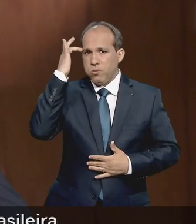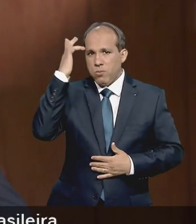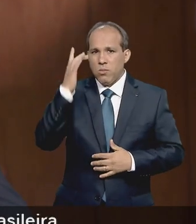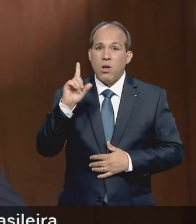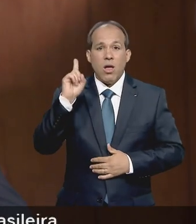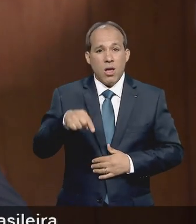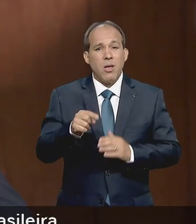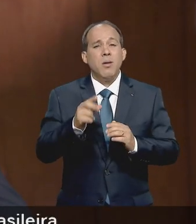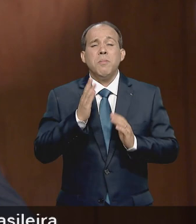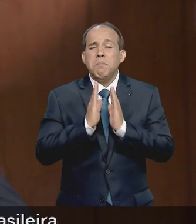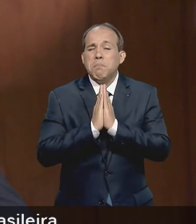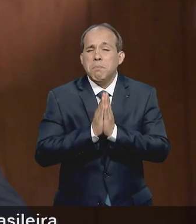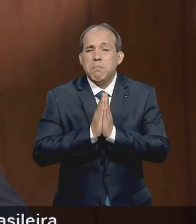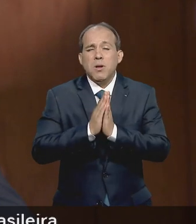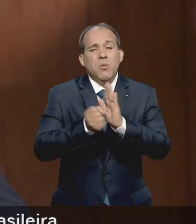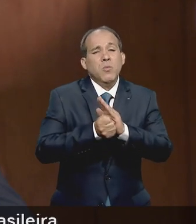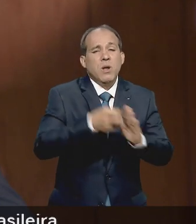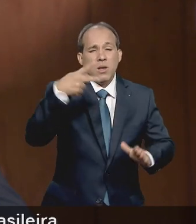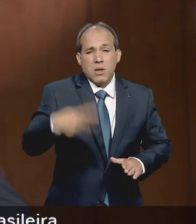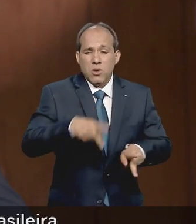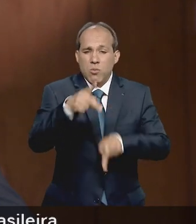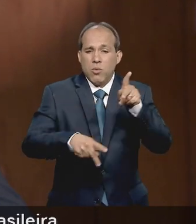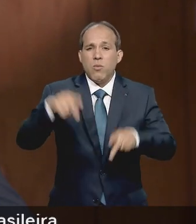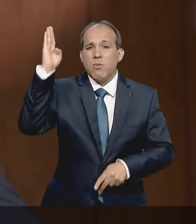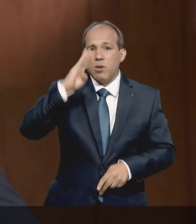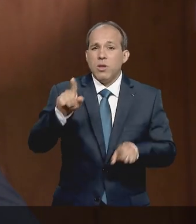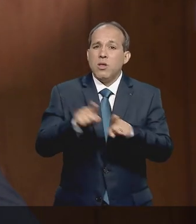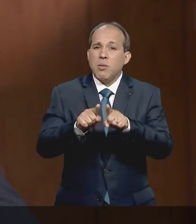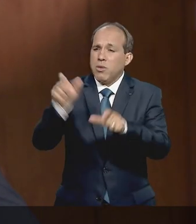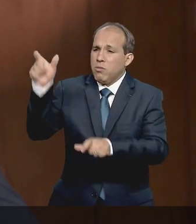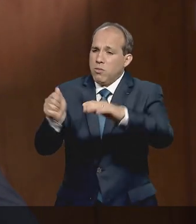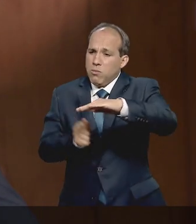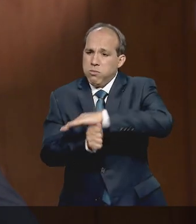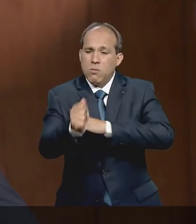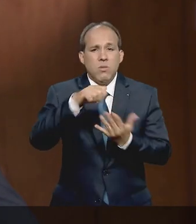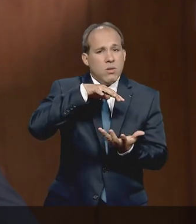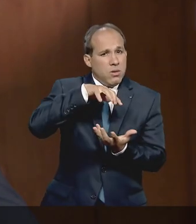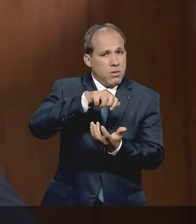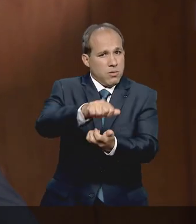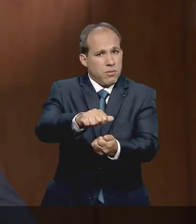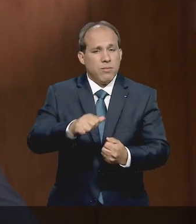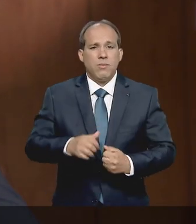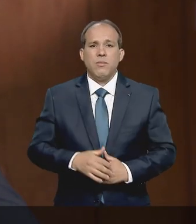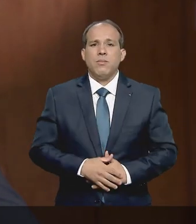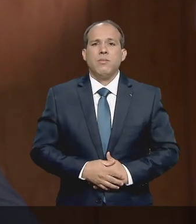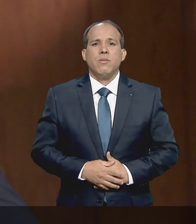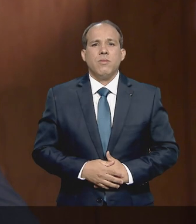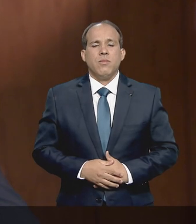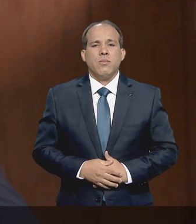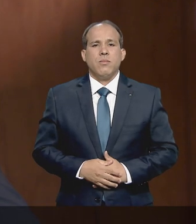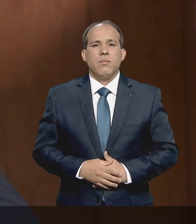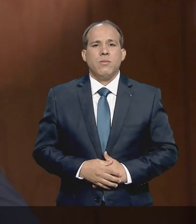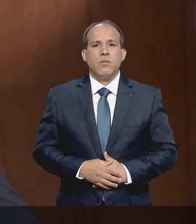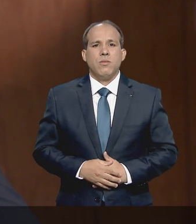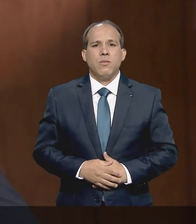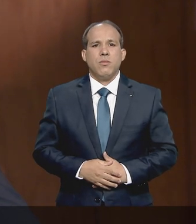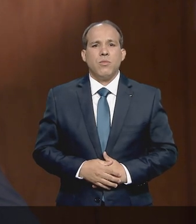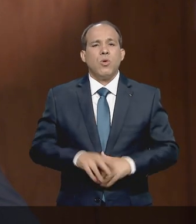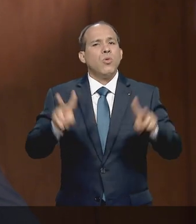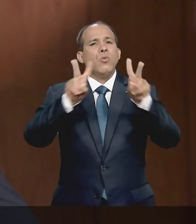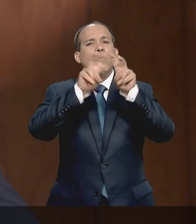racional atendendo uma antiga demanda da população brasileira e o dos investidores internacionais é